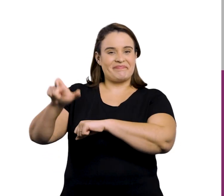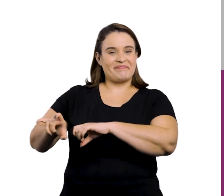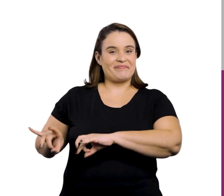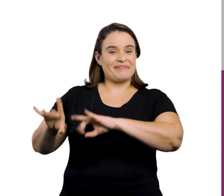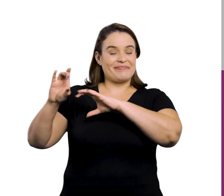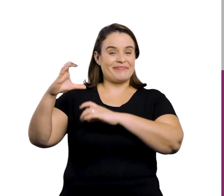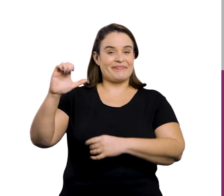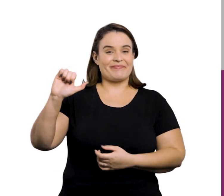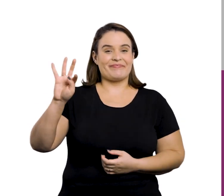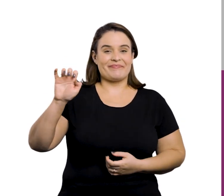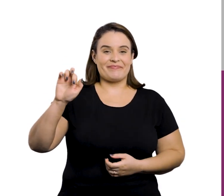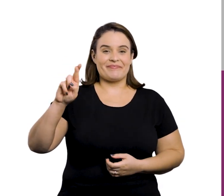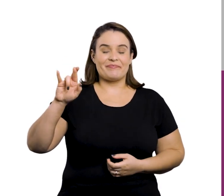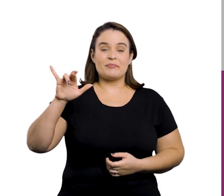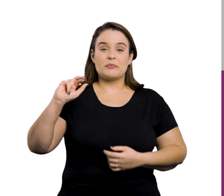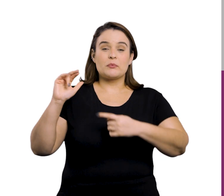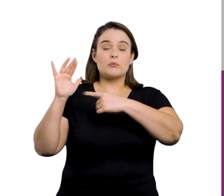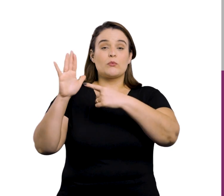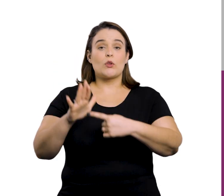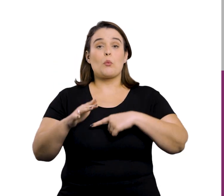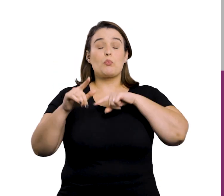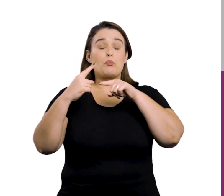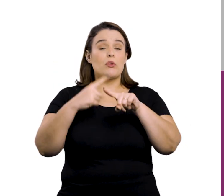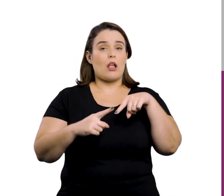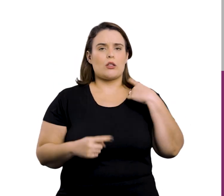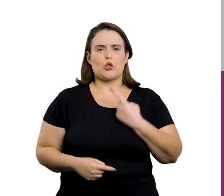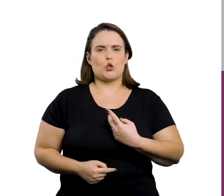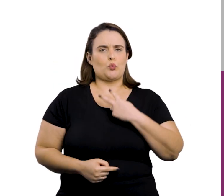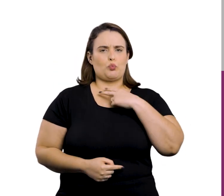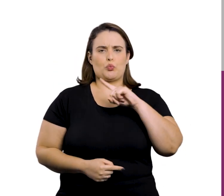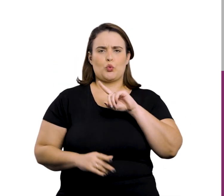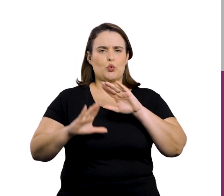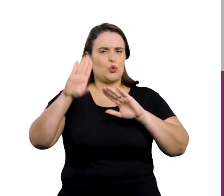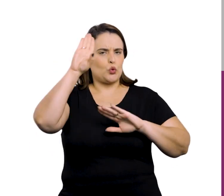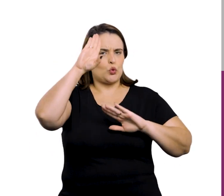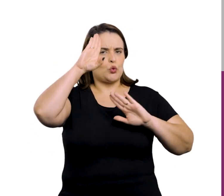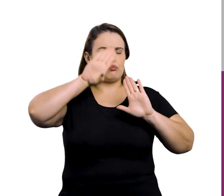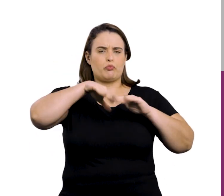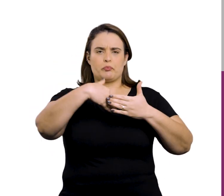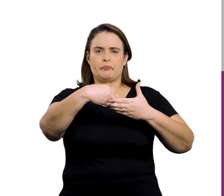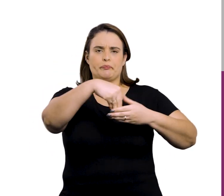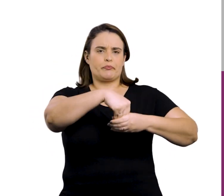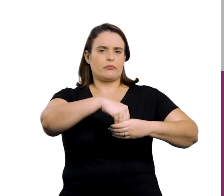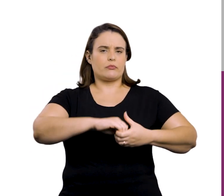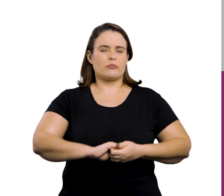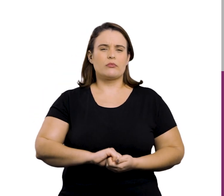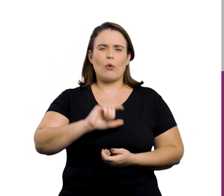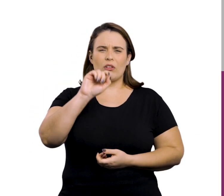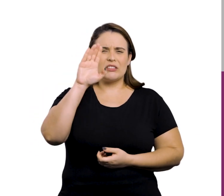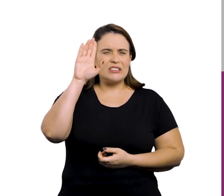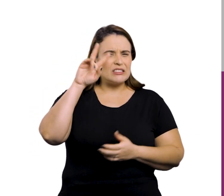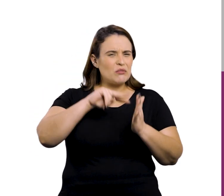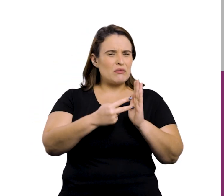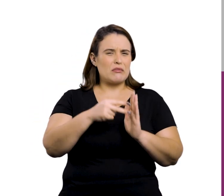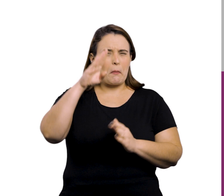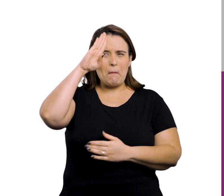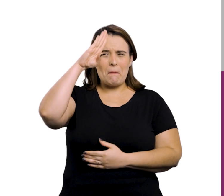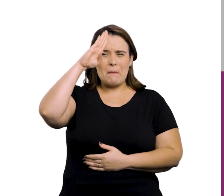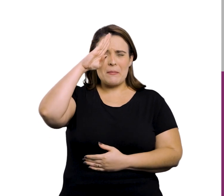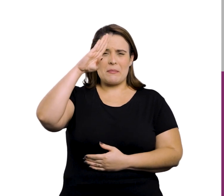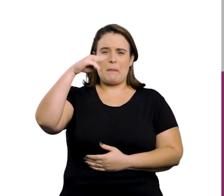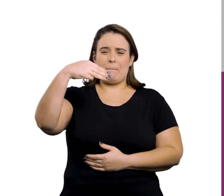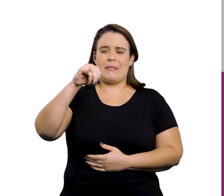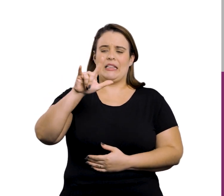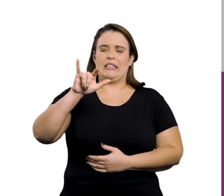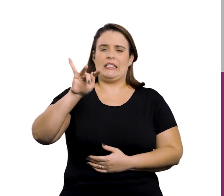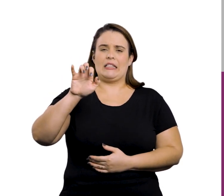Especialista Catarina de Almeida Santos mostra por que não devemos ter escolas militarizadas. O que é a militarização das